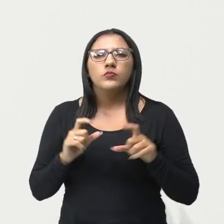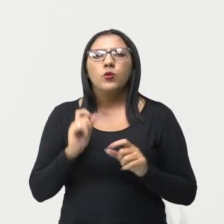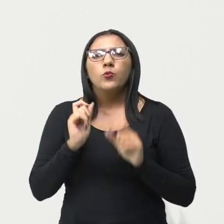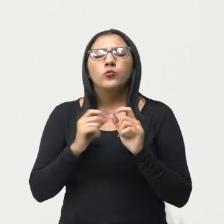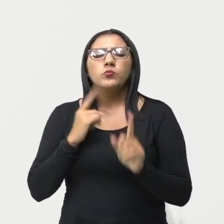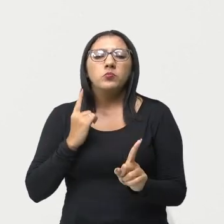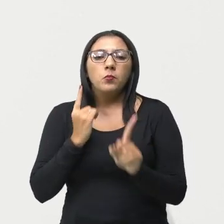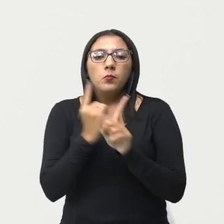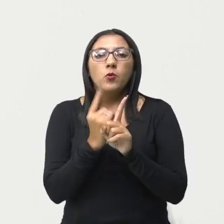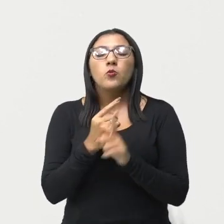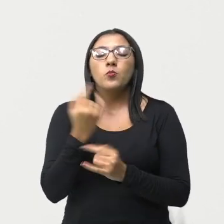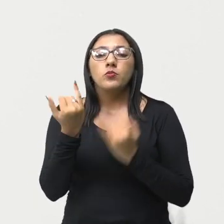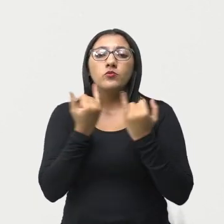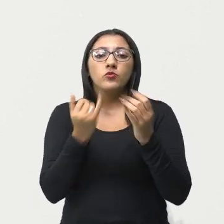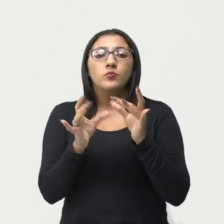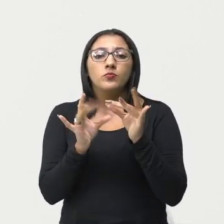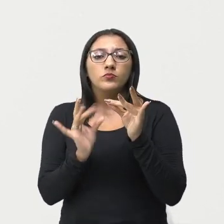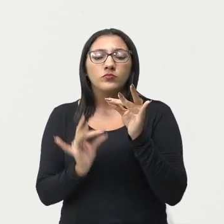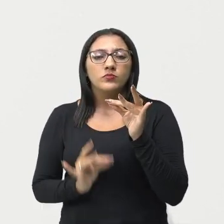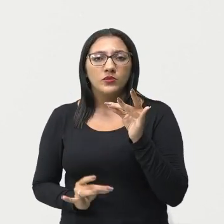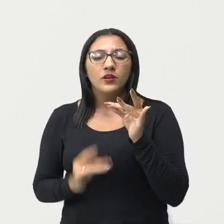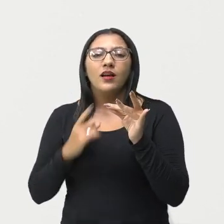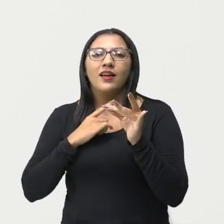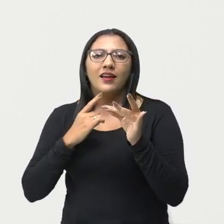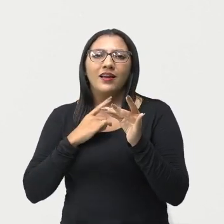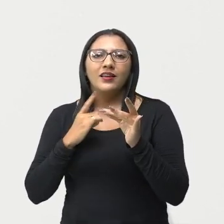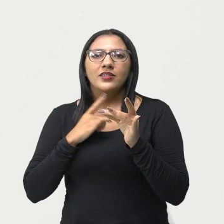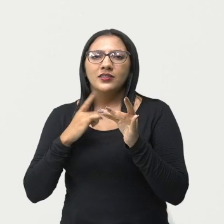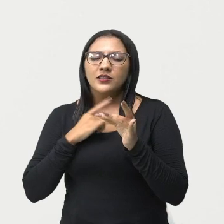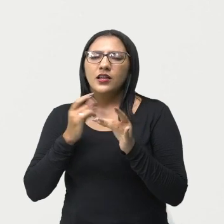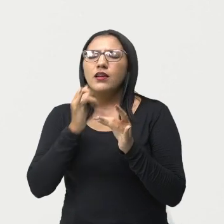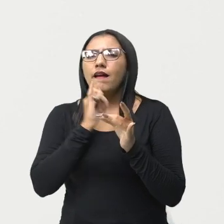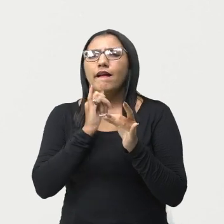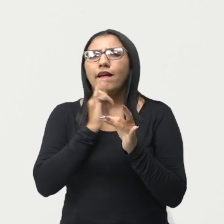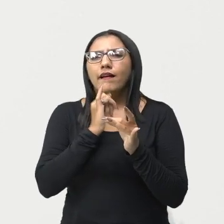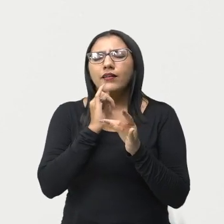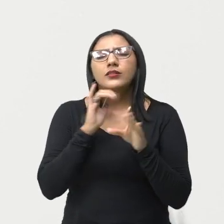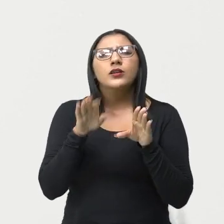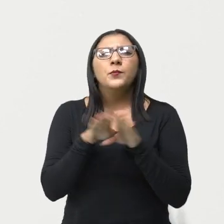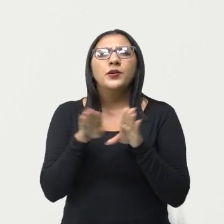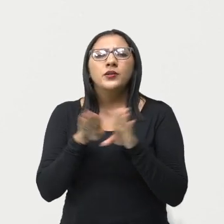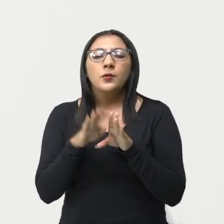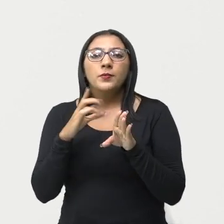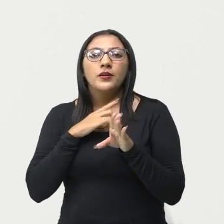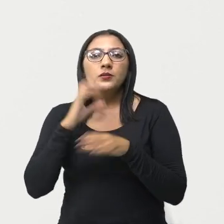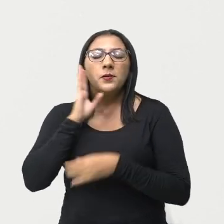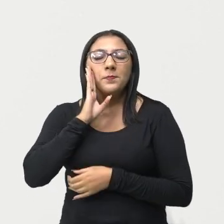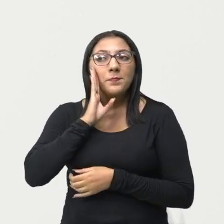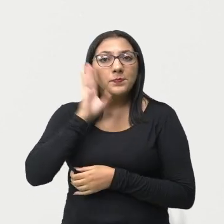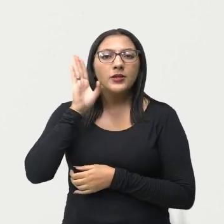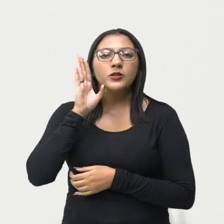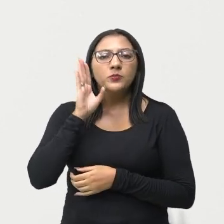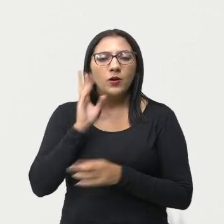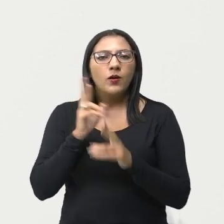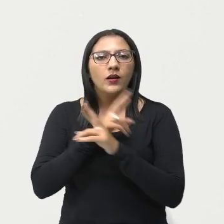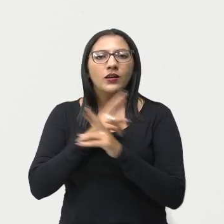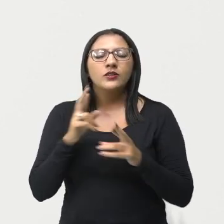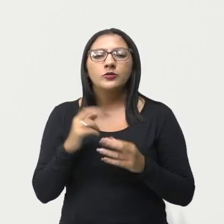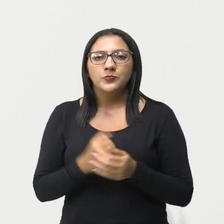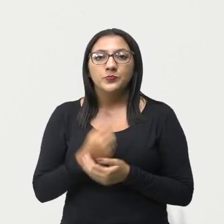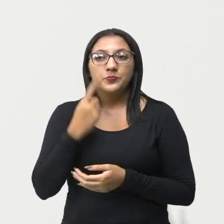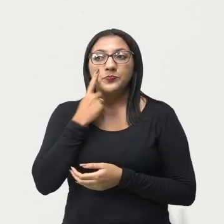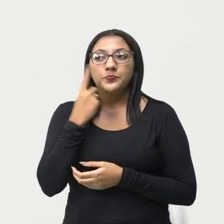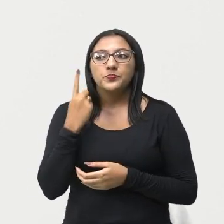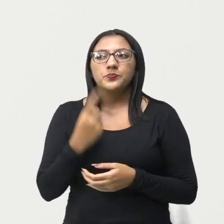de informação secundária, que complementa, que exemplifica e também reforça a ideia principal. Observem que nós vamos